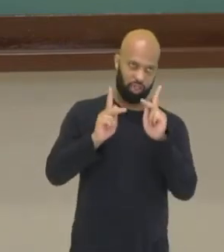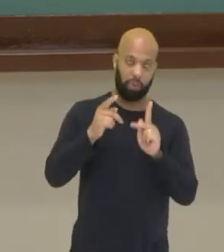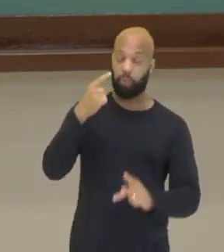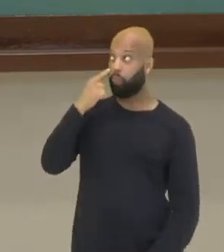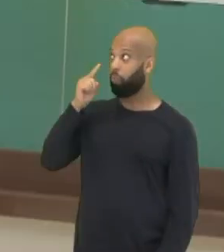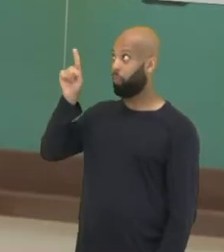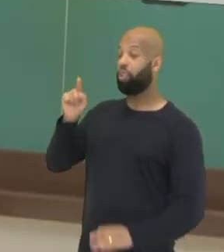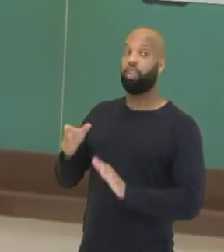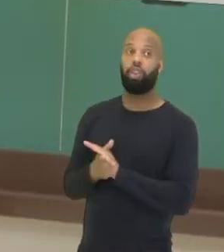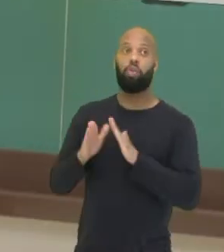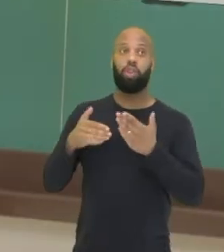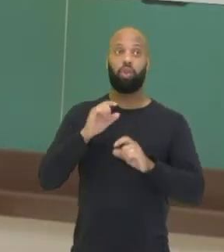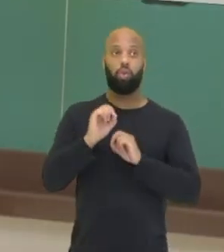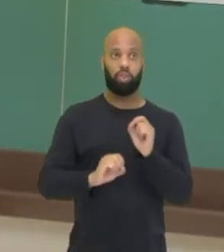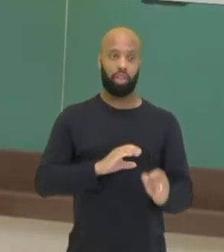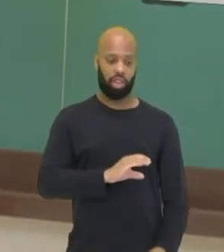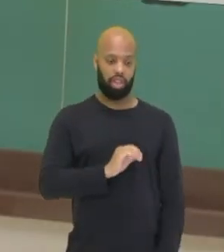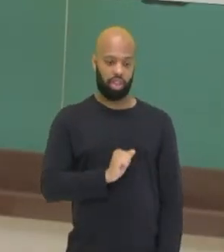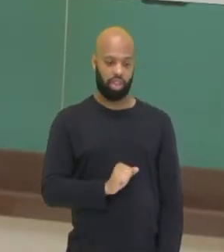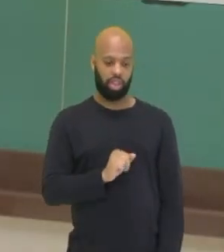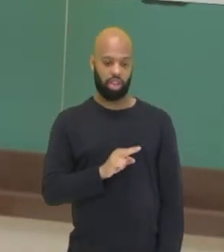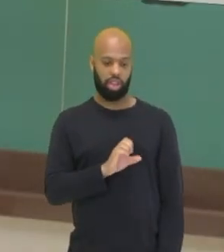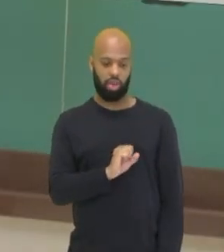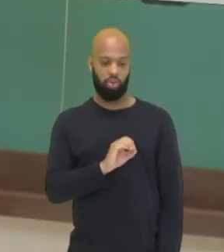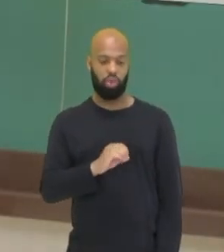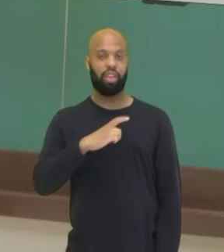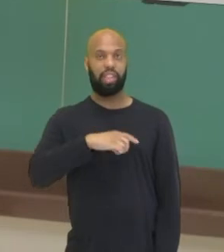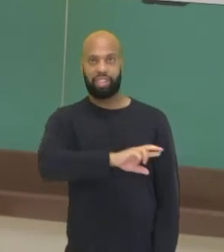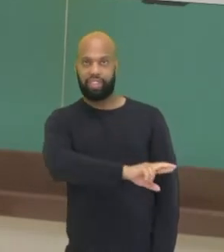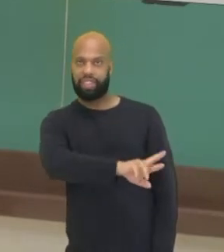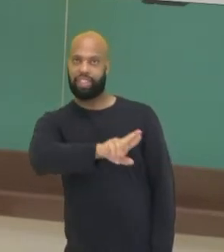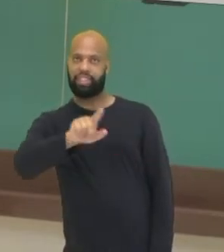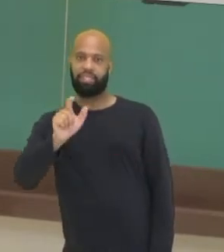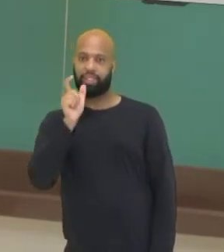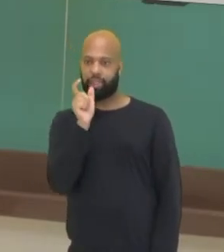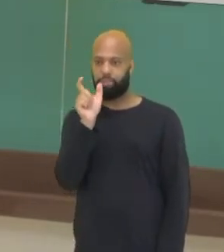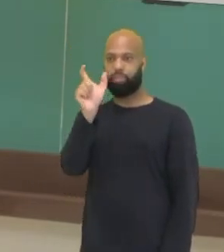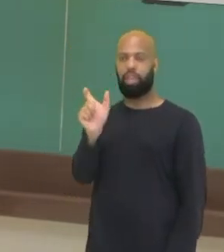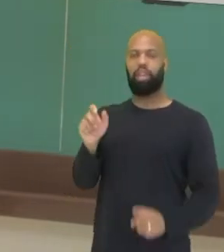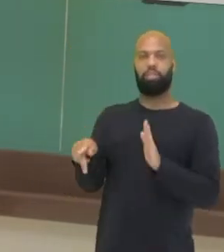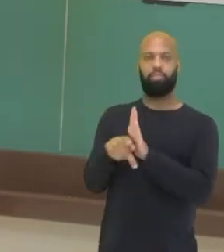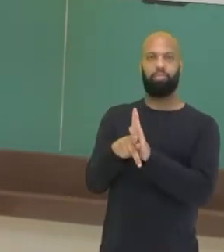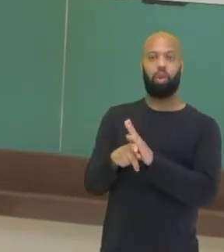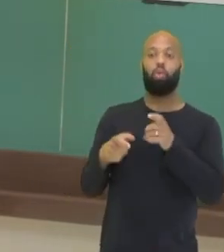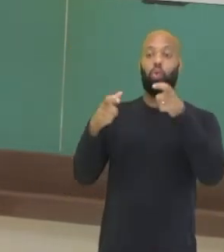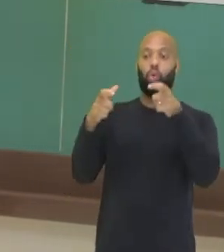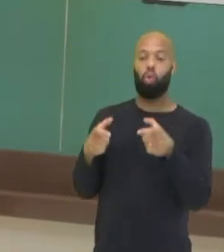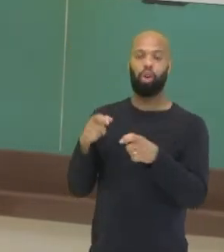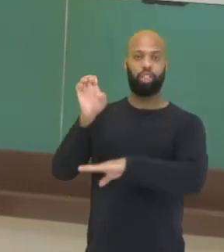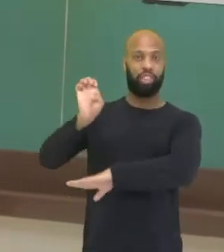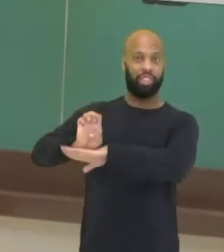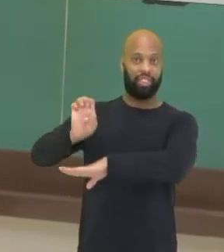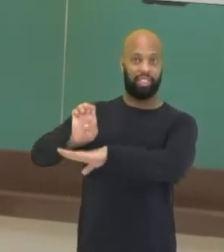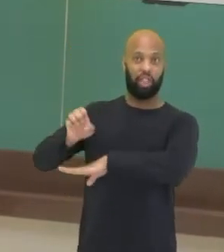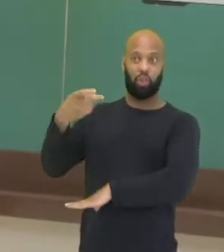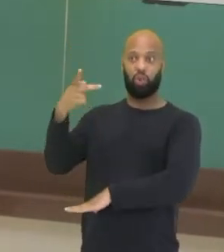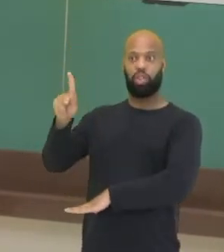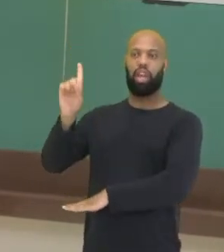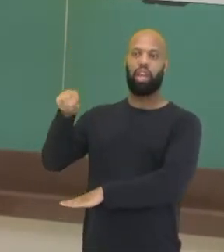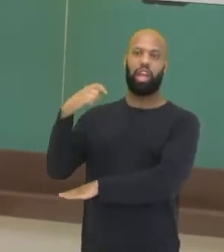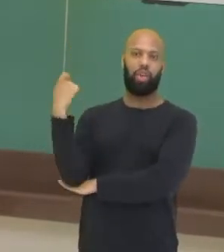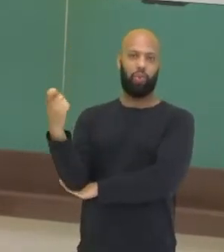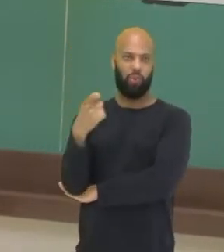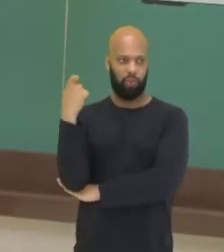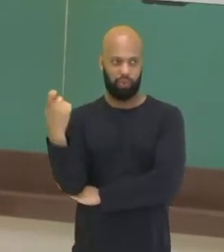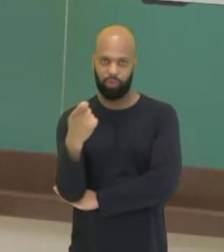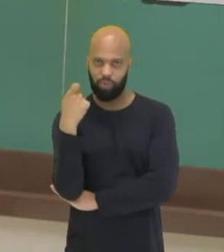lá. Então, no caos nós temos muitas expressões que são próprias, né, do estado de origem deste autor, que é gaúcho.